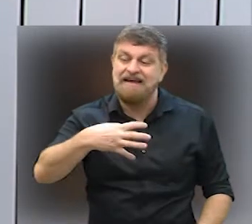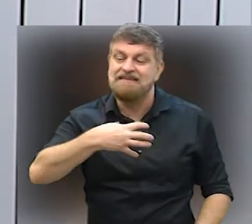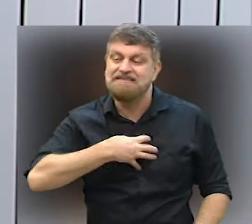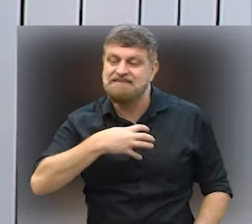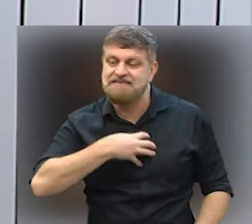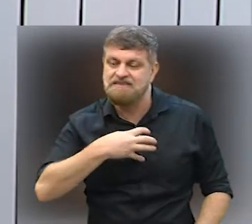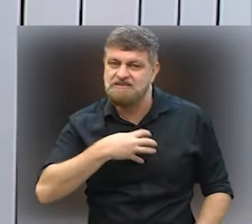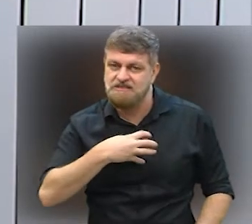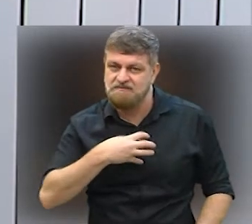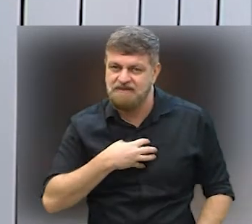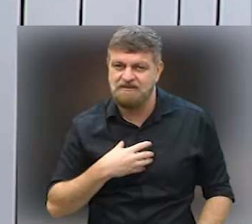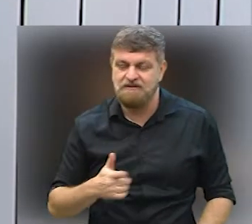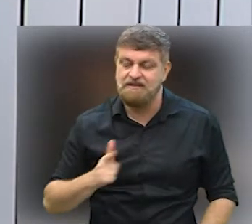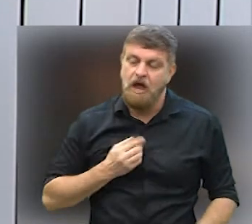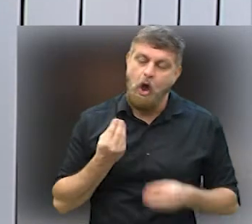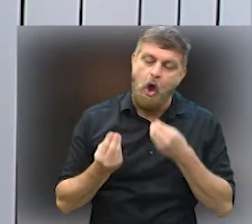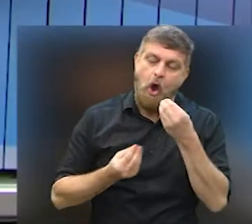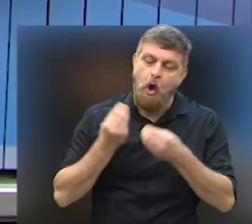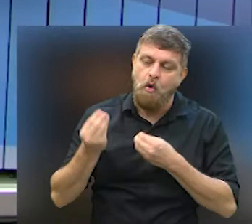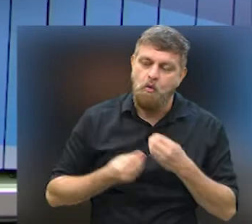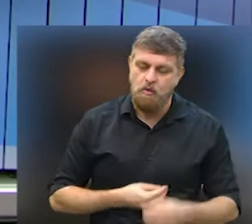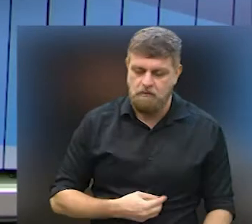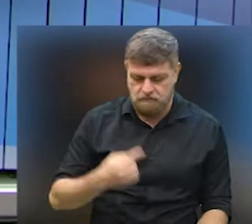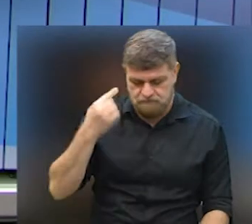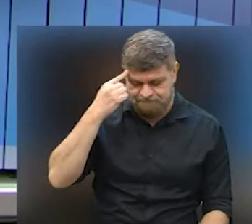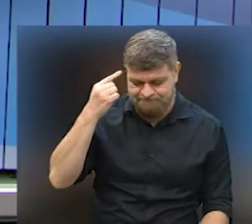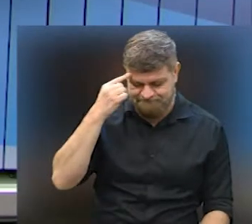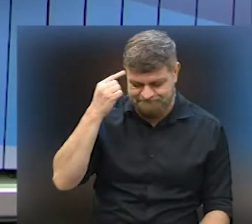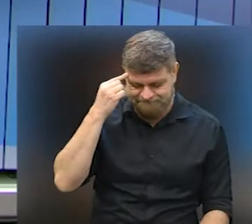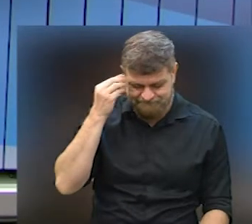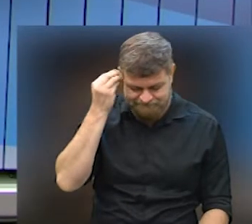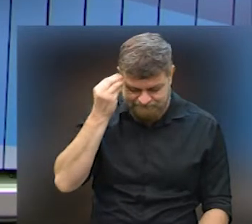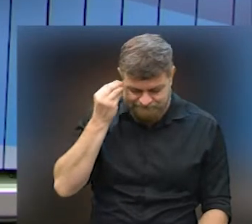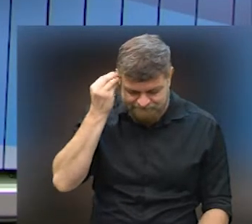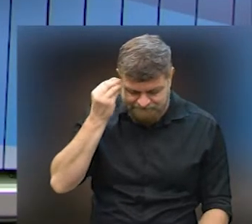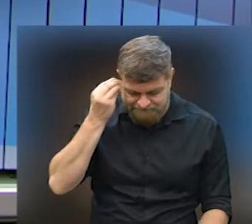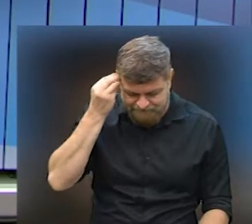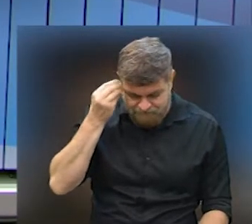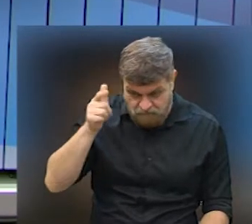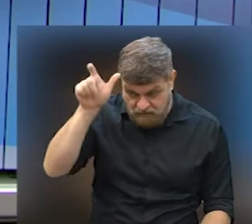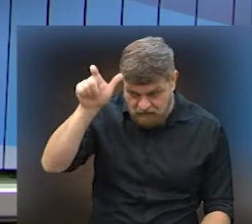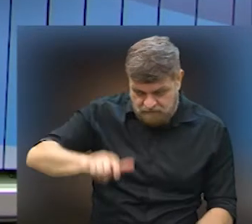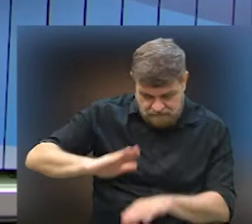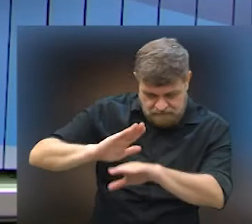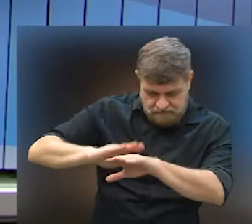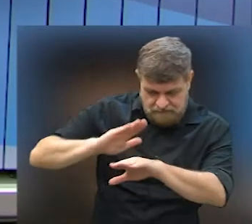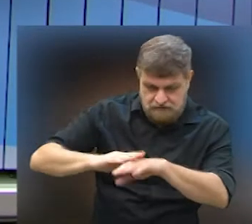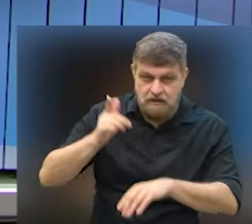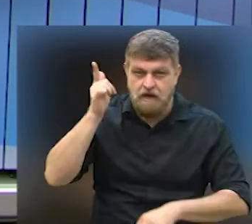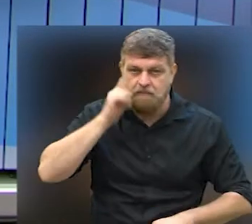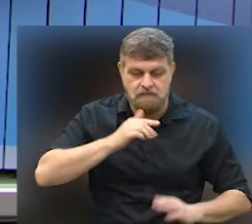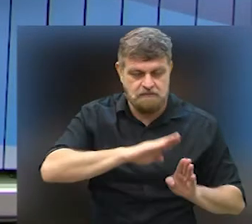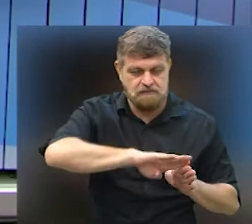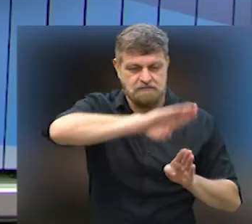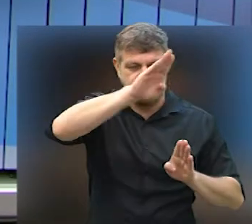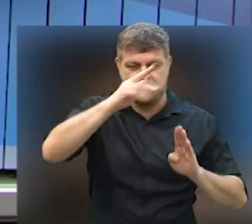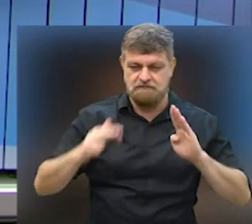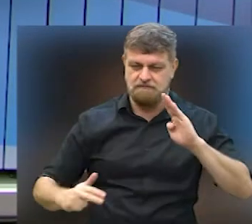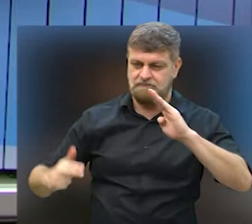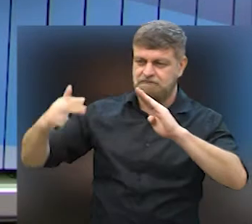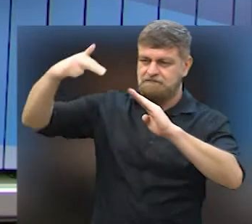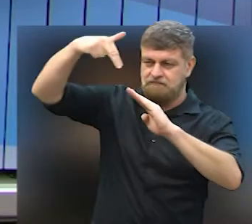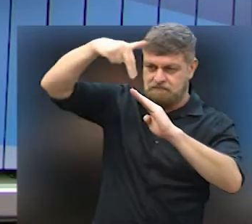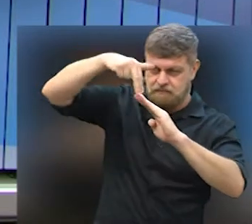desses sentimentos e o trabalho psicológico que você teve para poder alcançar o cume